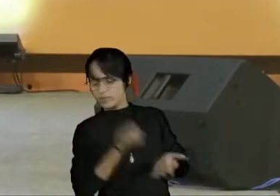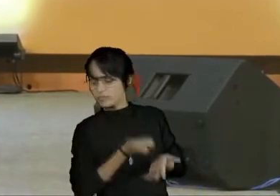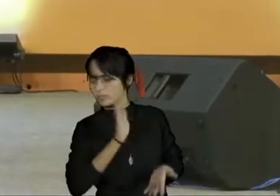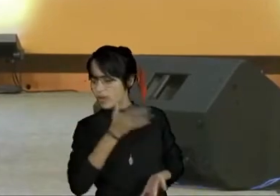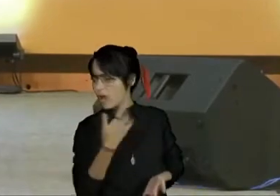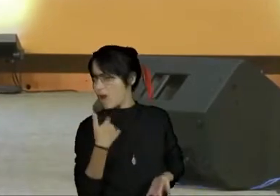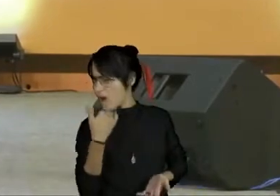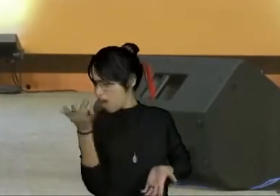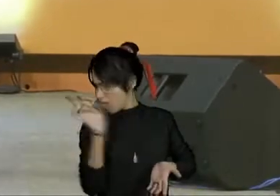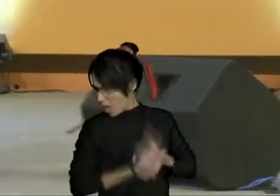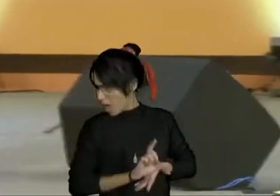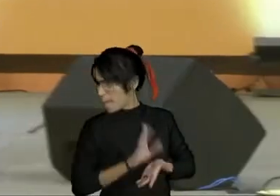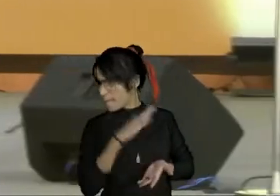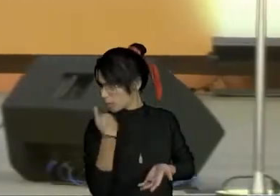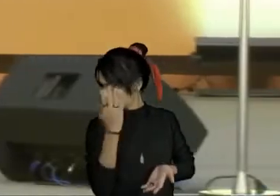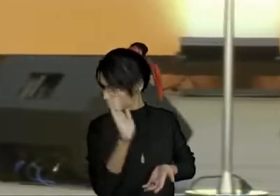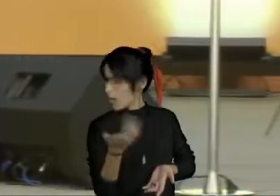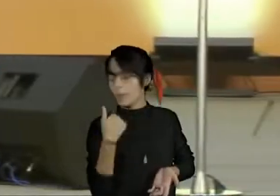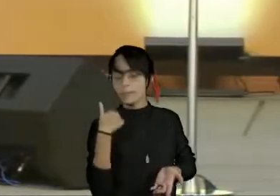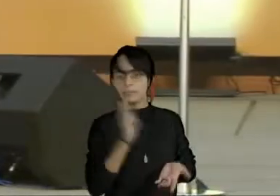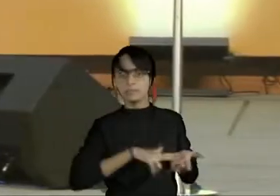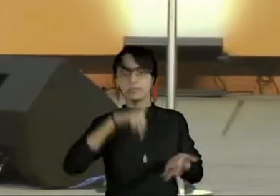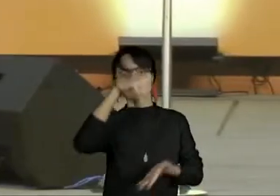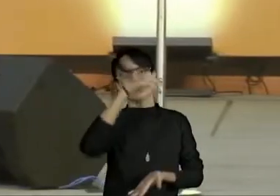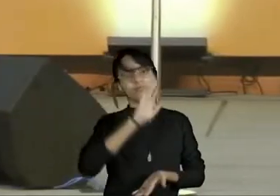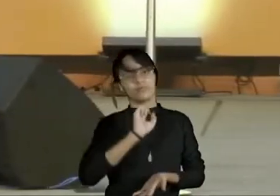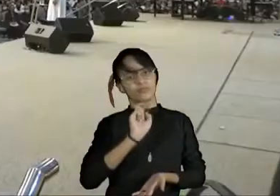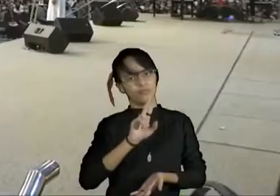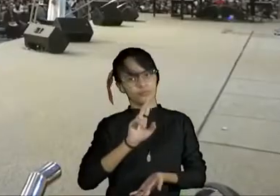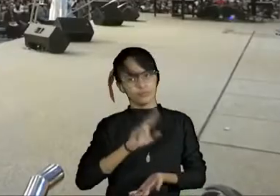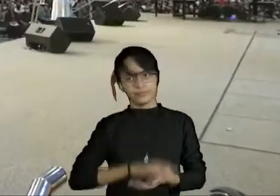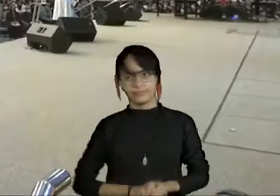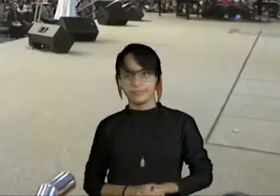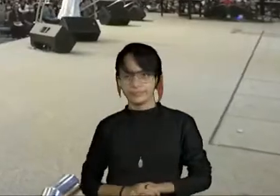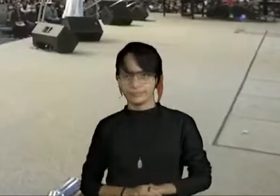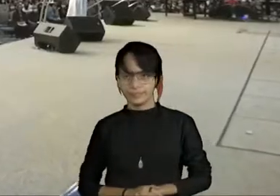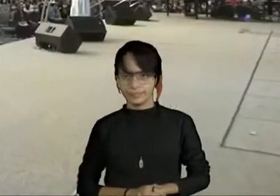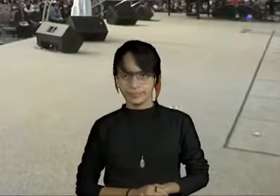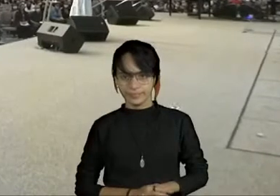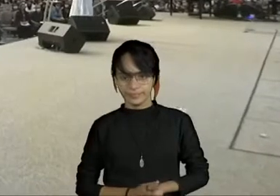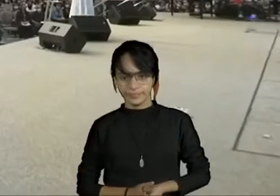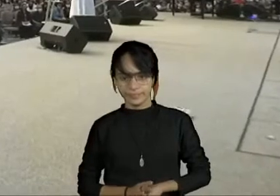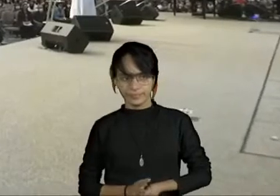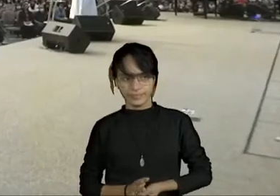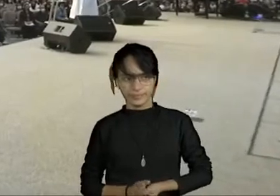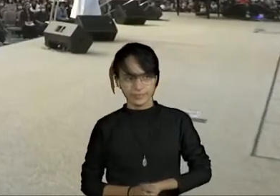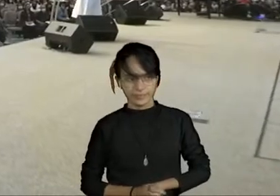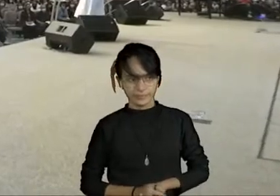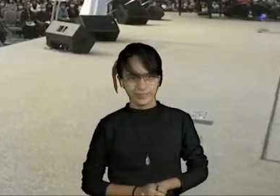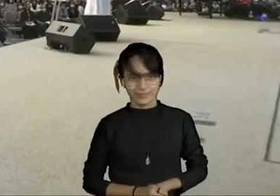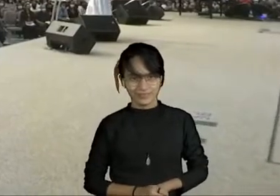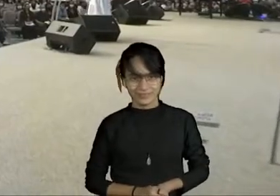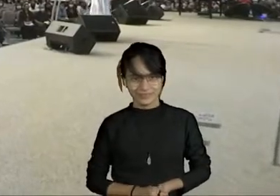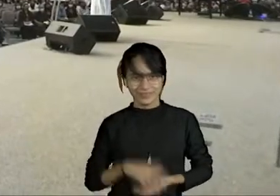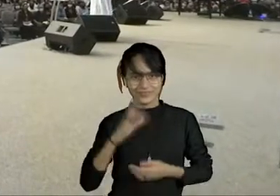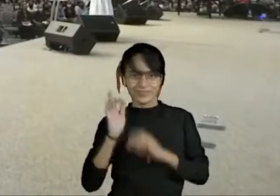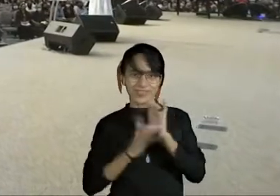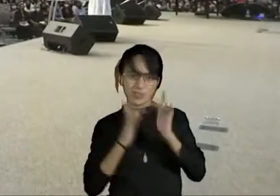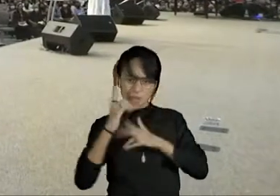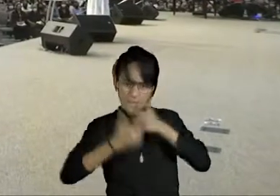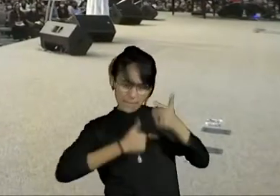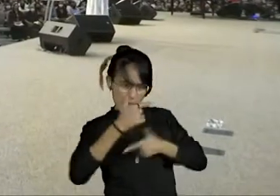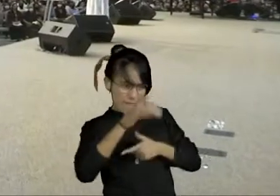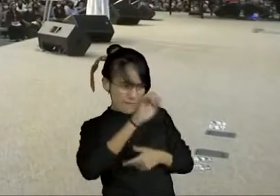está morto, mas eu vou ressuscitá-lo. Então preste atenção, Jesus não está trabalhando com a fé de ninguém